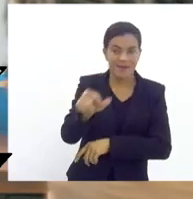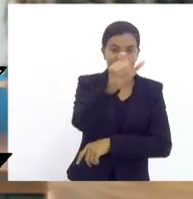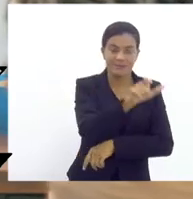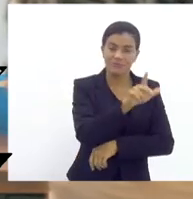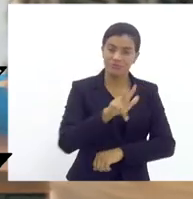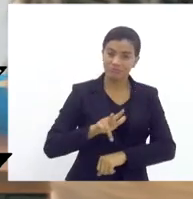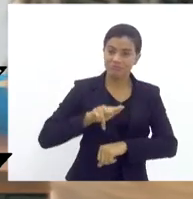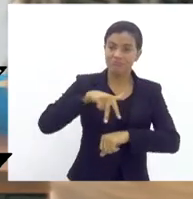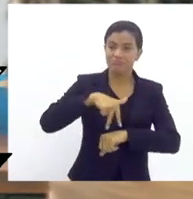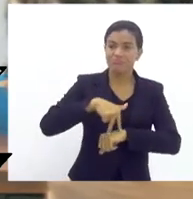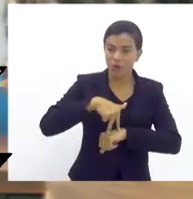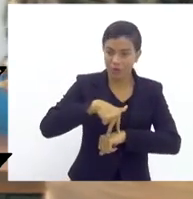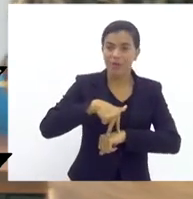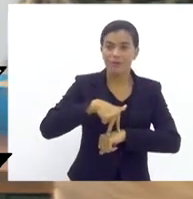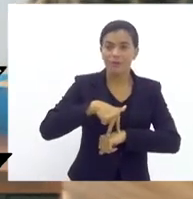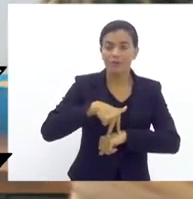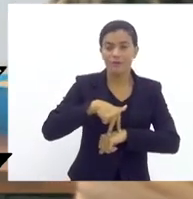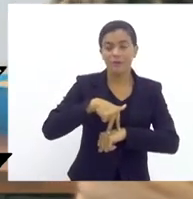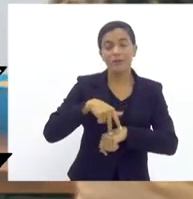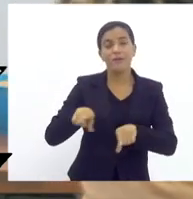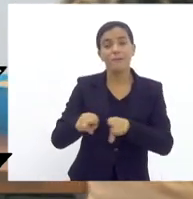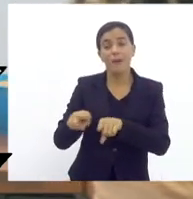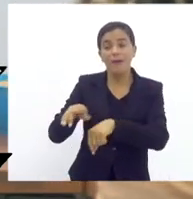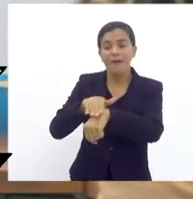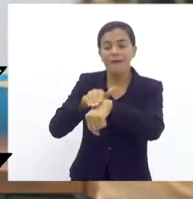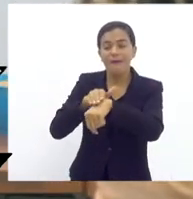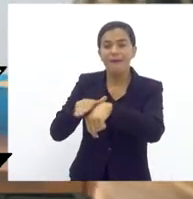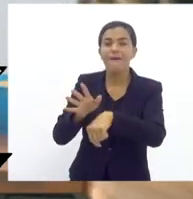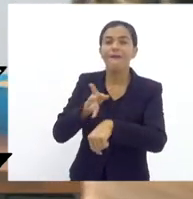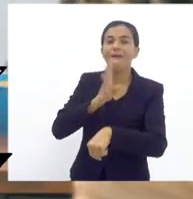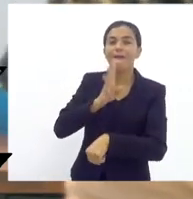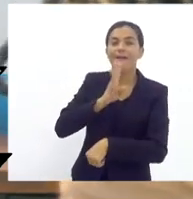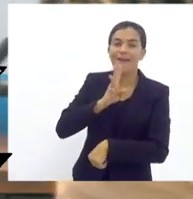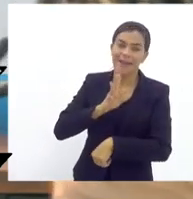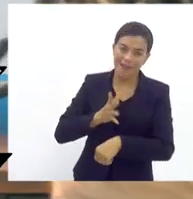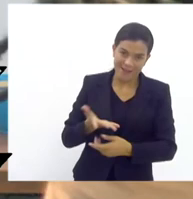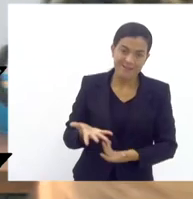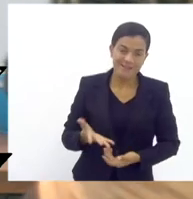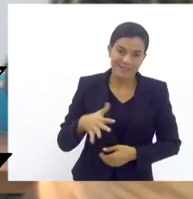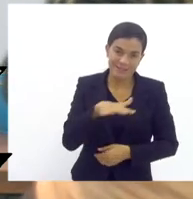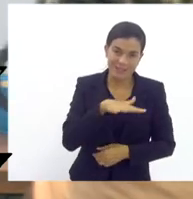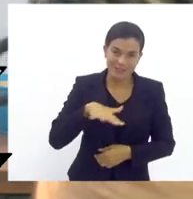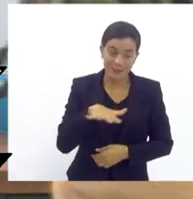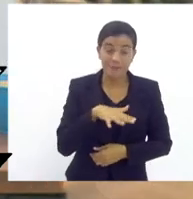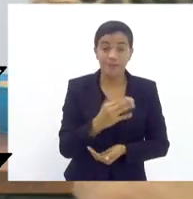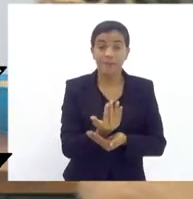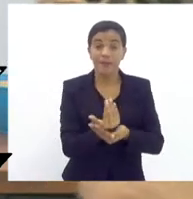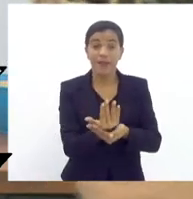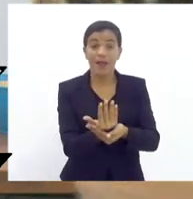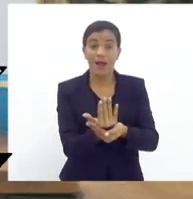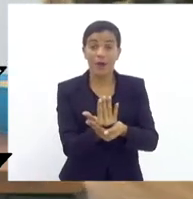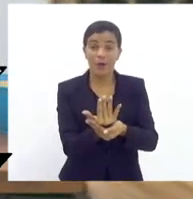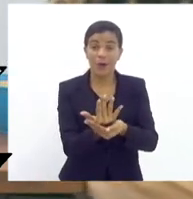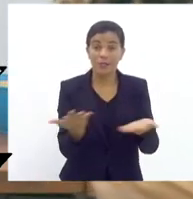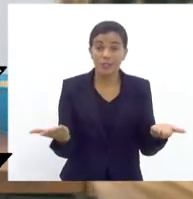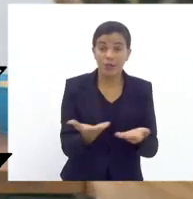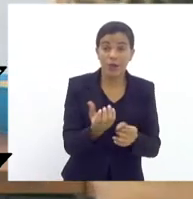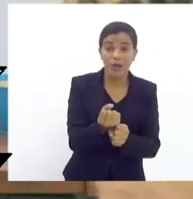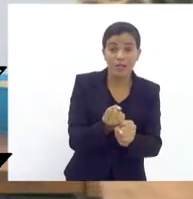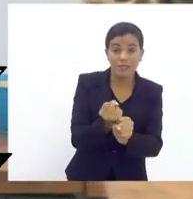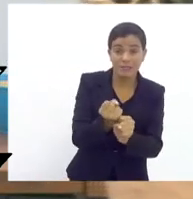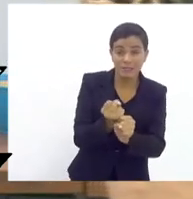protagonistas aqueles que vivem essa situação a UERJ esse ano